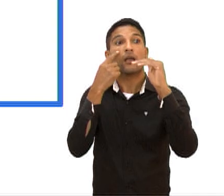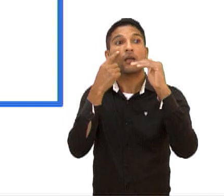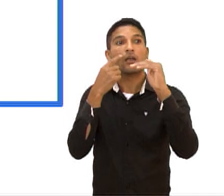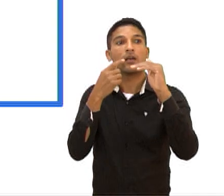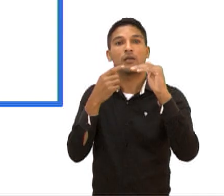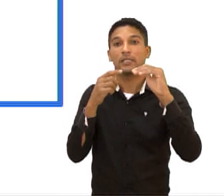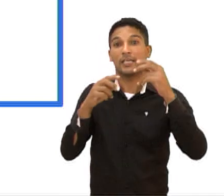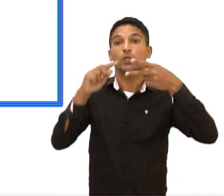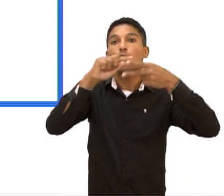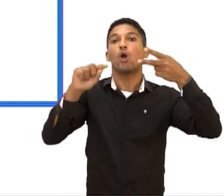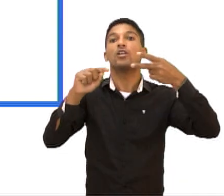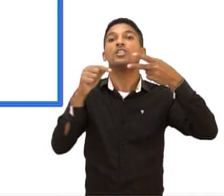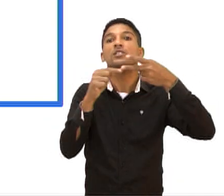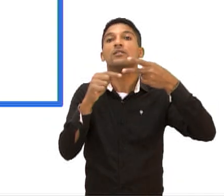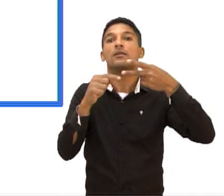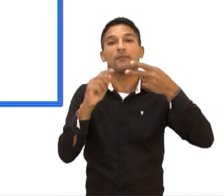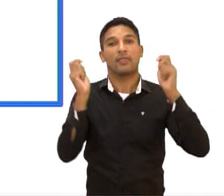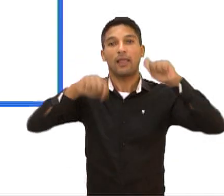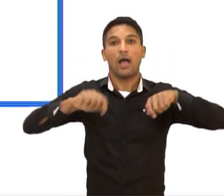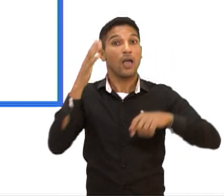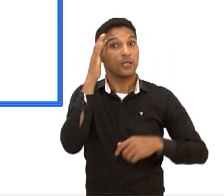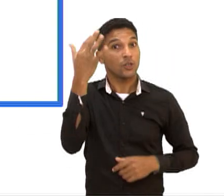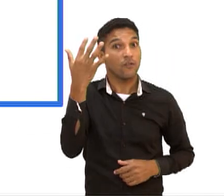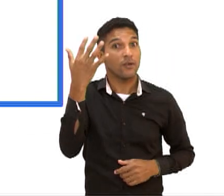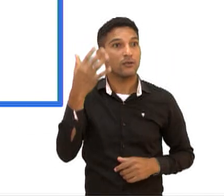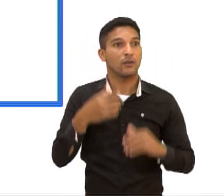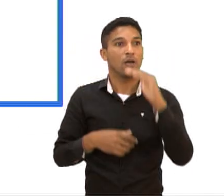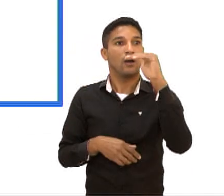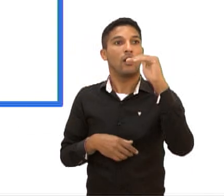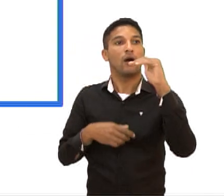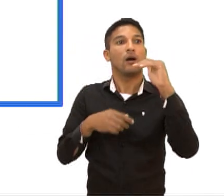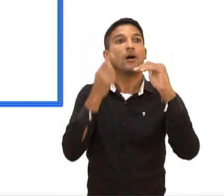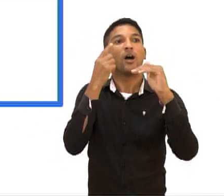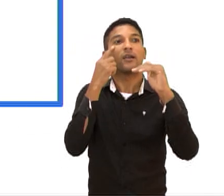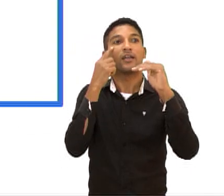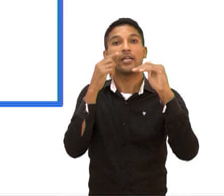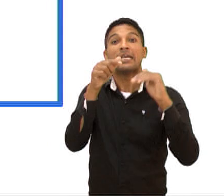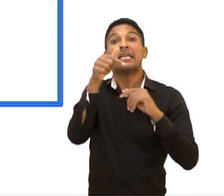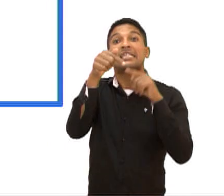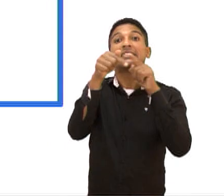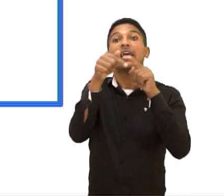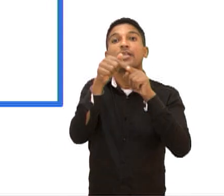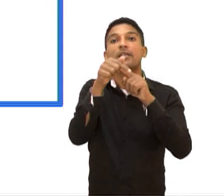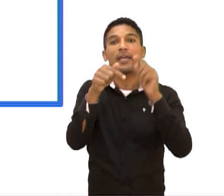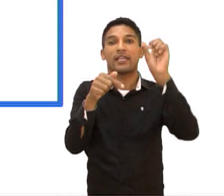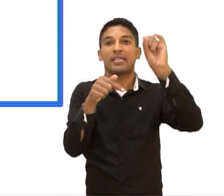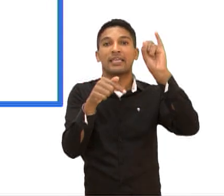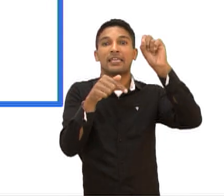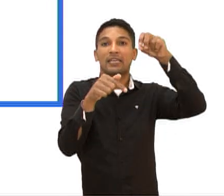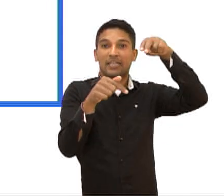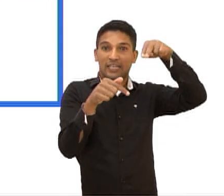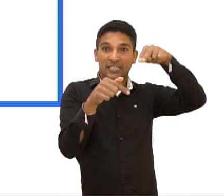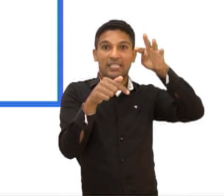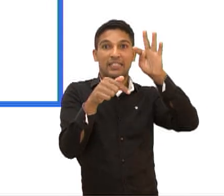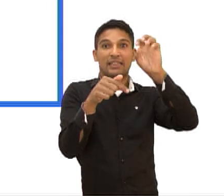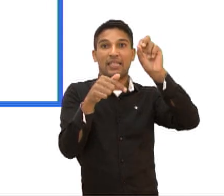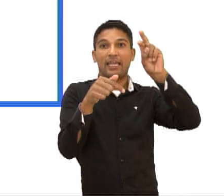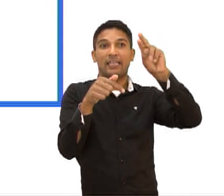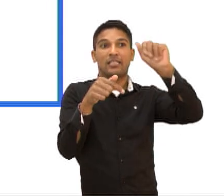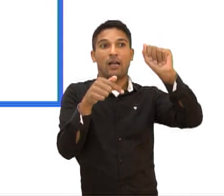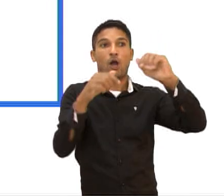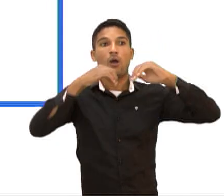de duas formas. A primeira forma é a que identifica a parte inteira, estou separando da minha parte